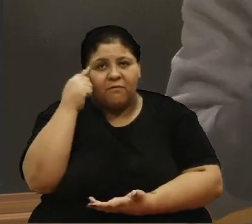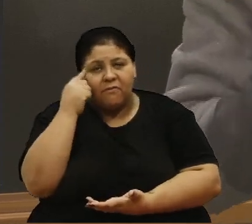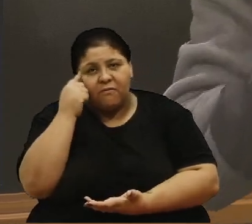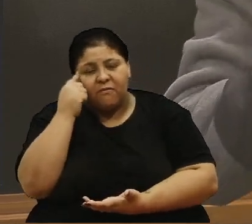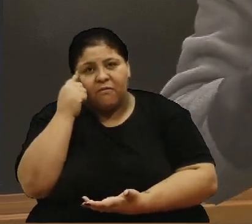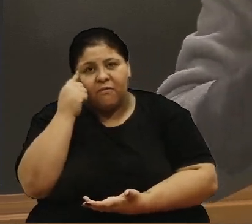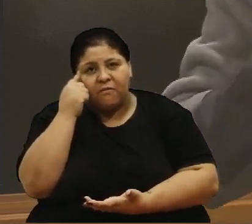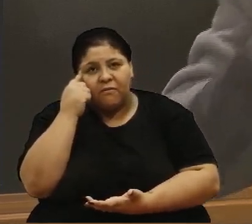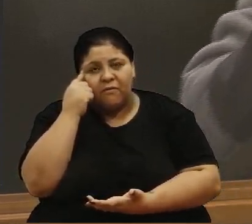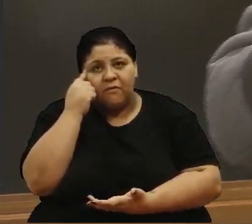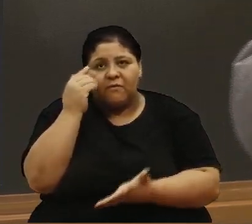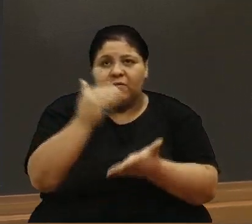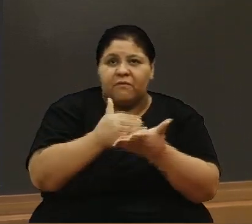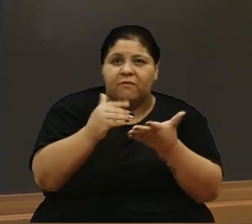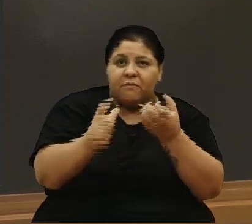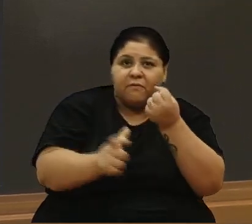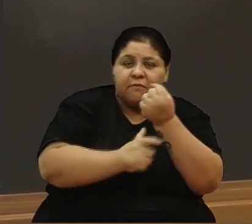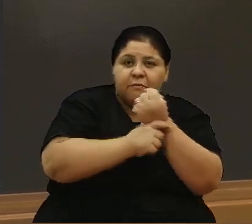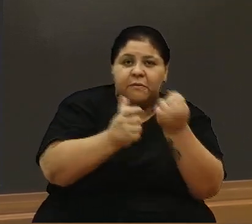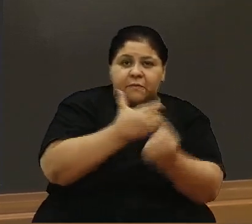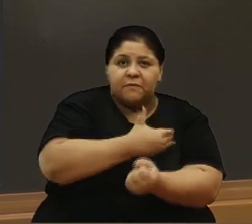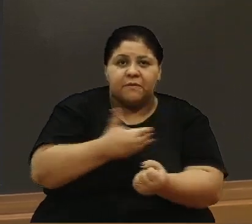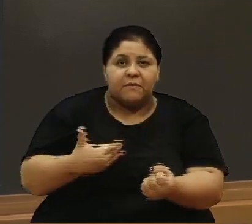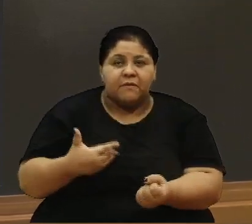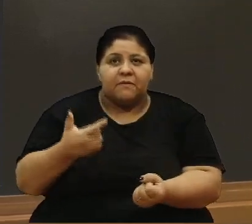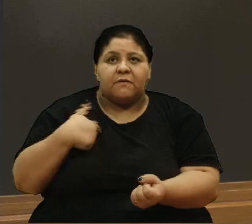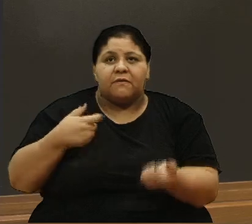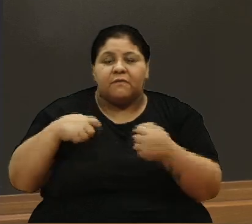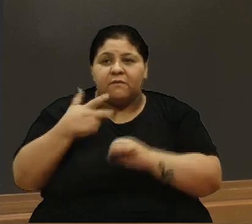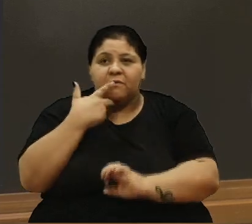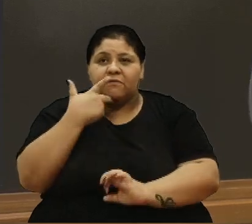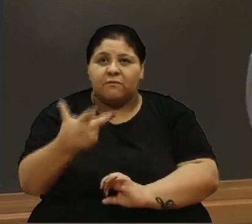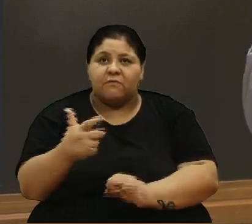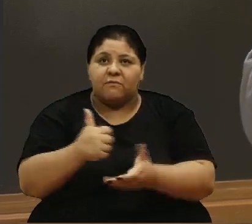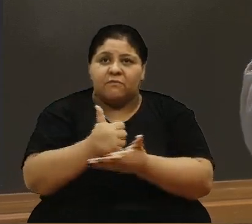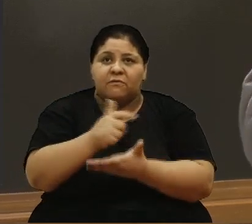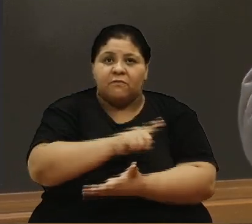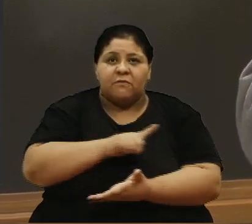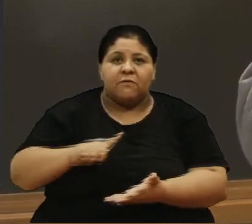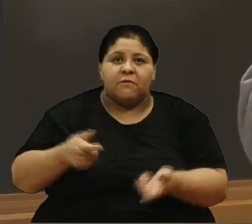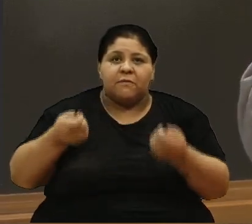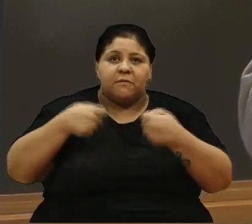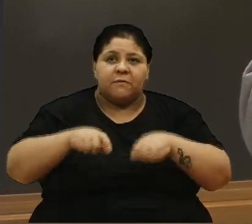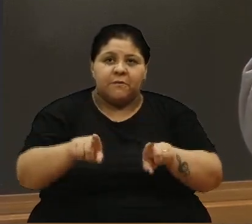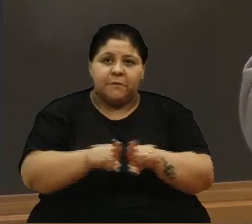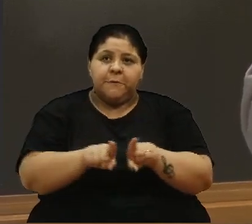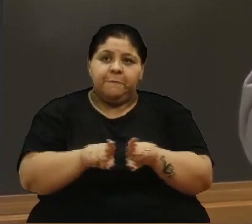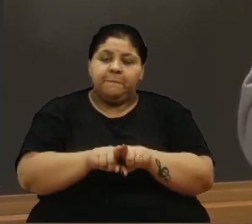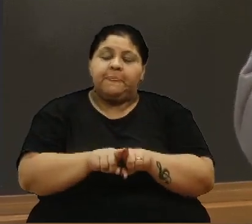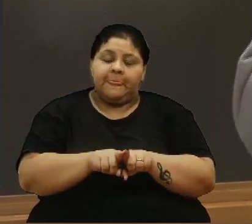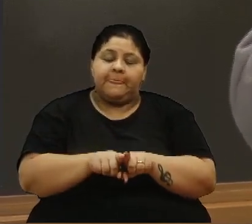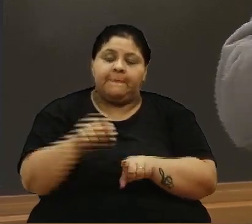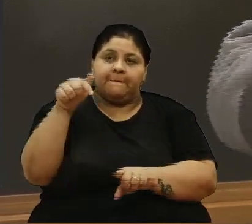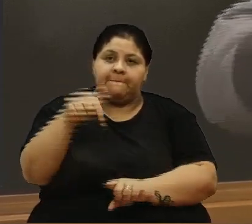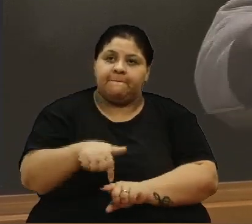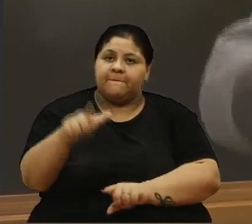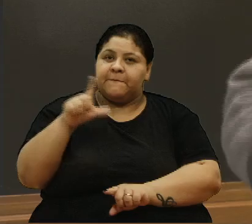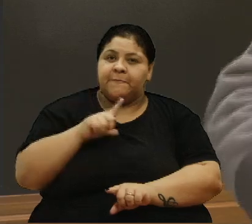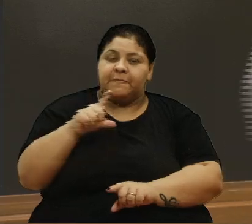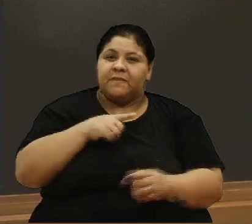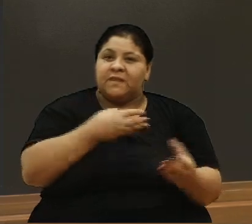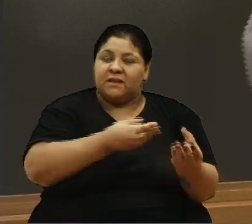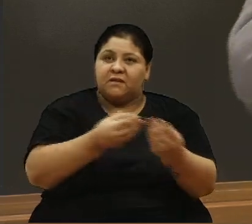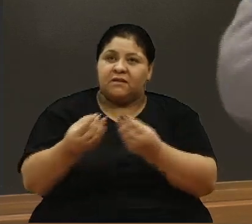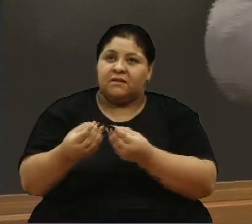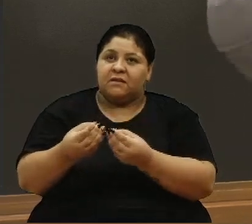sobre o secretário de Segurança Pública. E não preciso eu falar para o senhor o que a base do governo pensa sobre o senhor. Porque aqui tem muita coisa